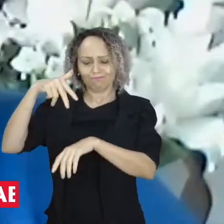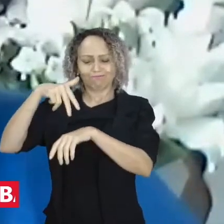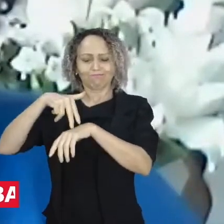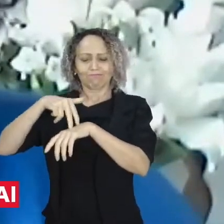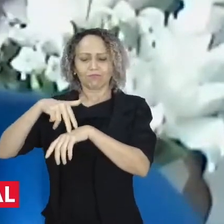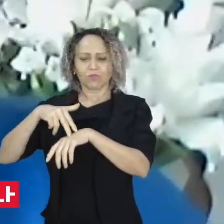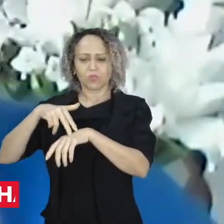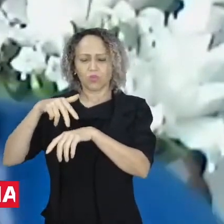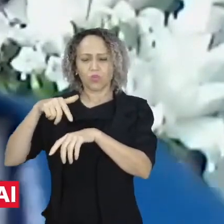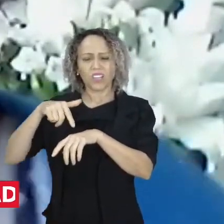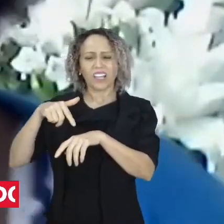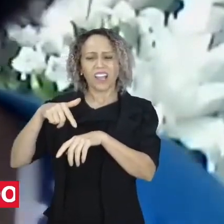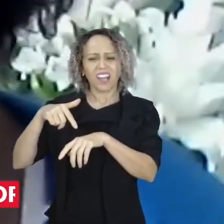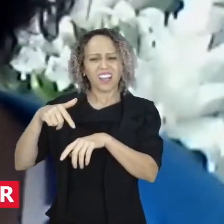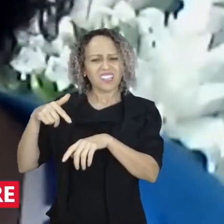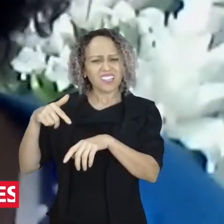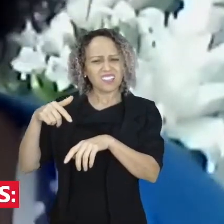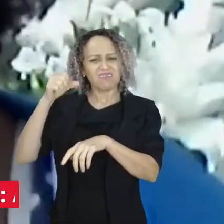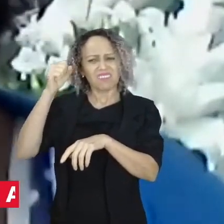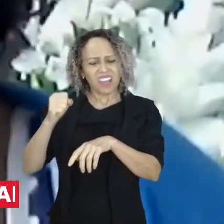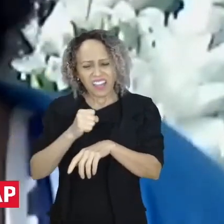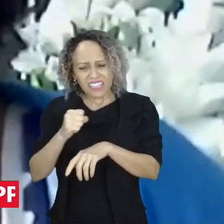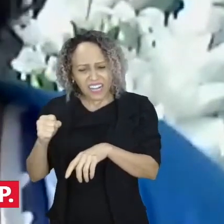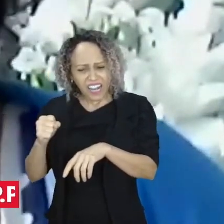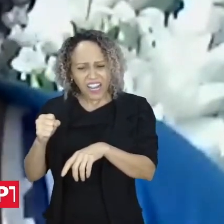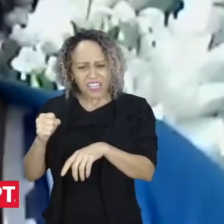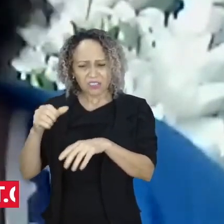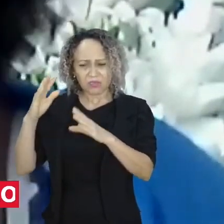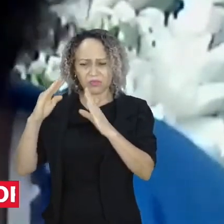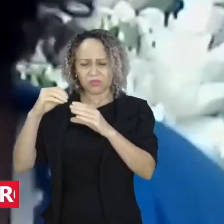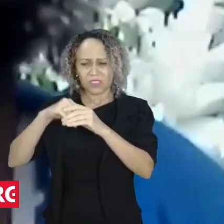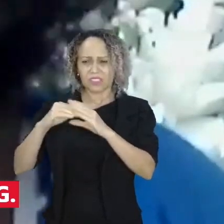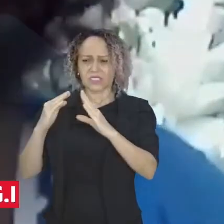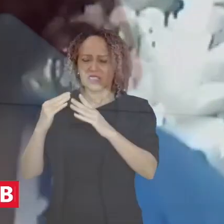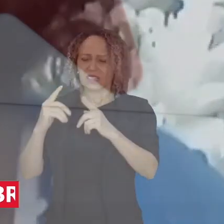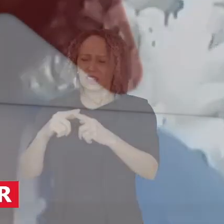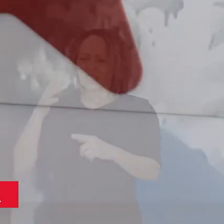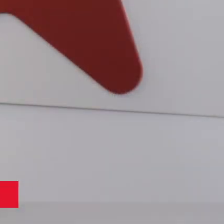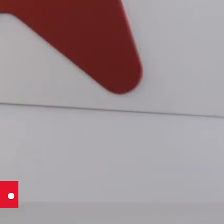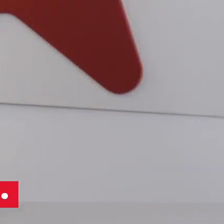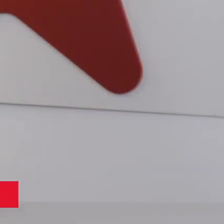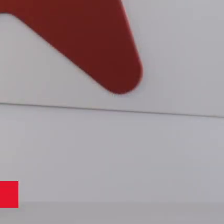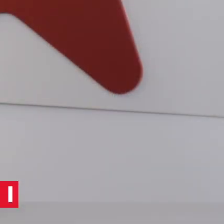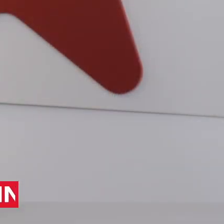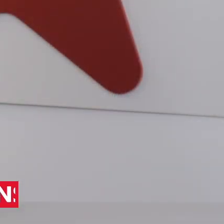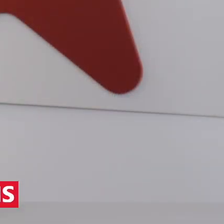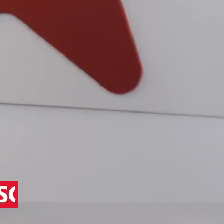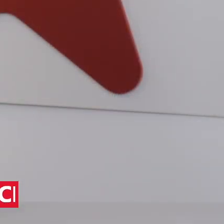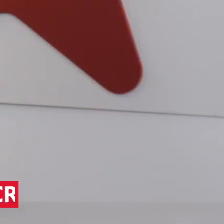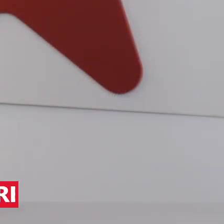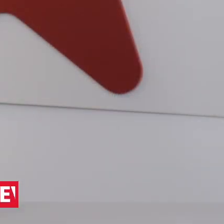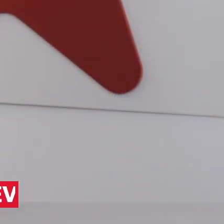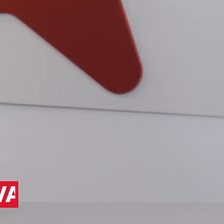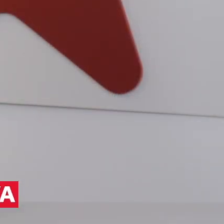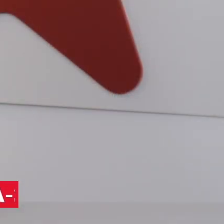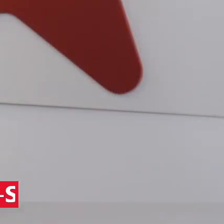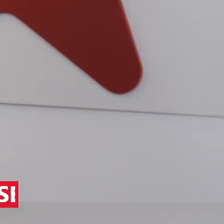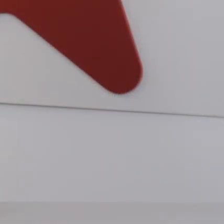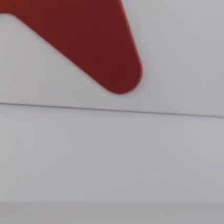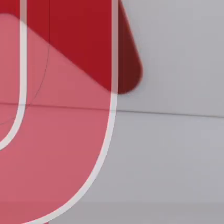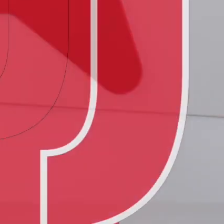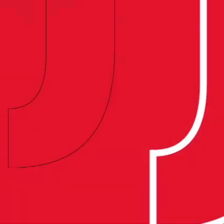lei, Marcha para Jesus, o Dia de Pastor, tudo quanto diz respeito